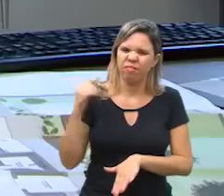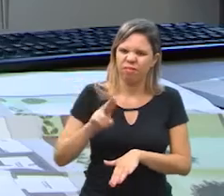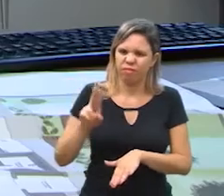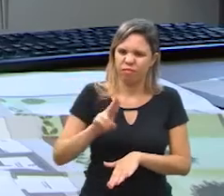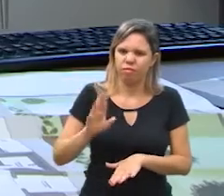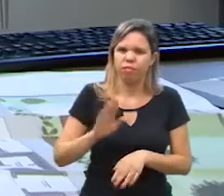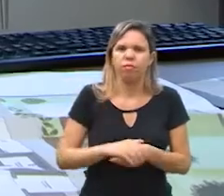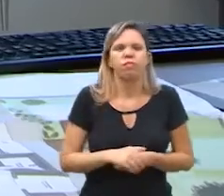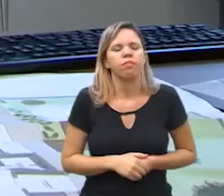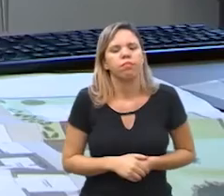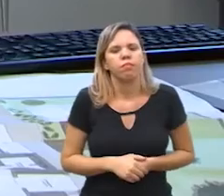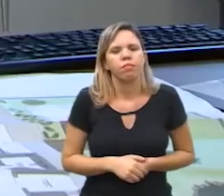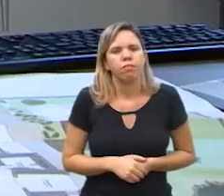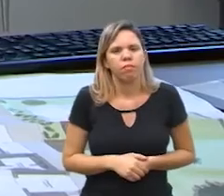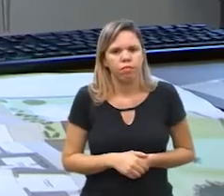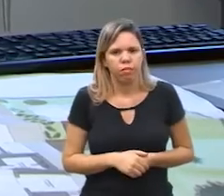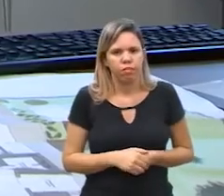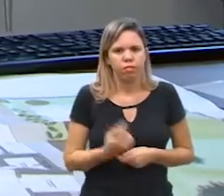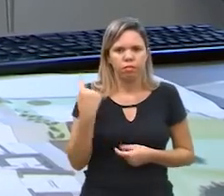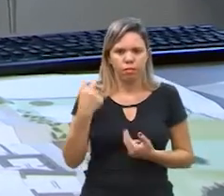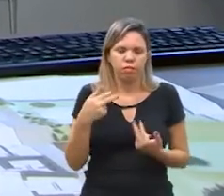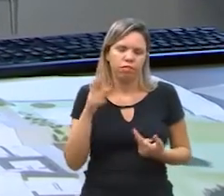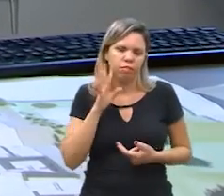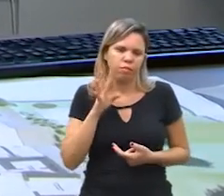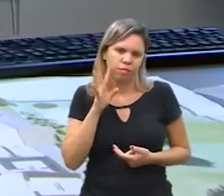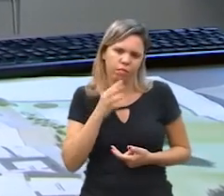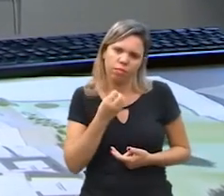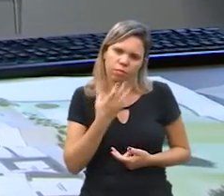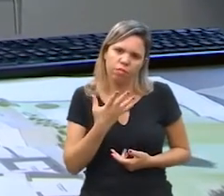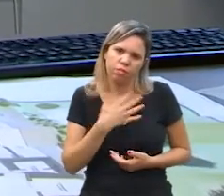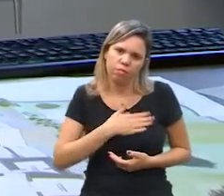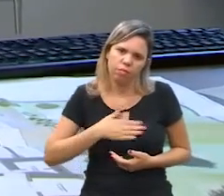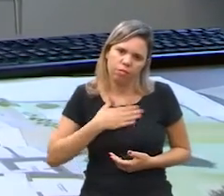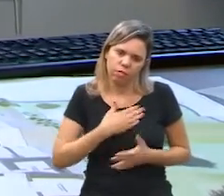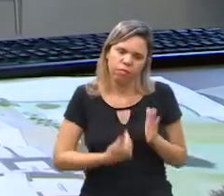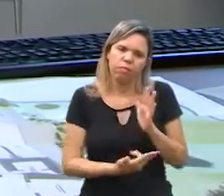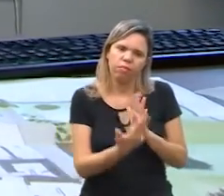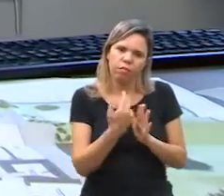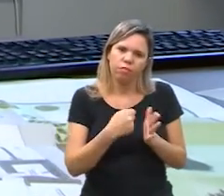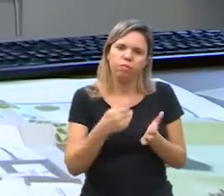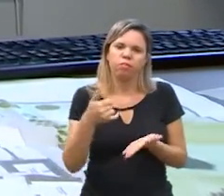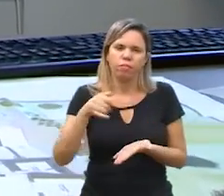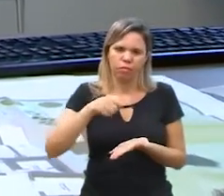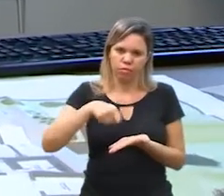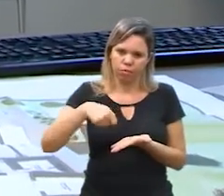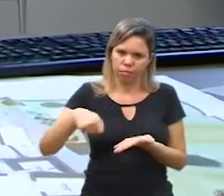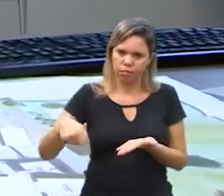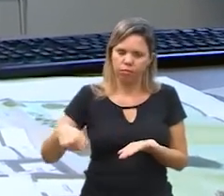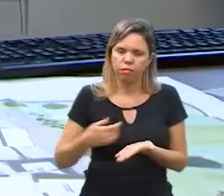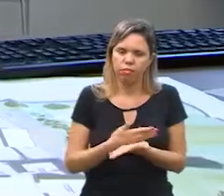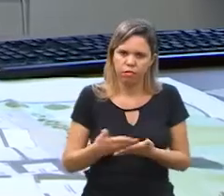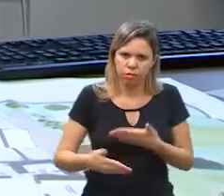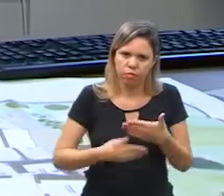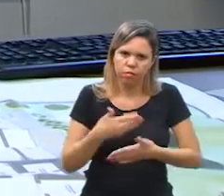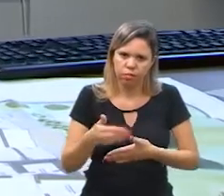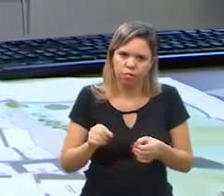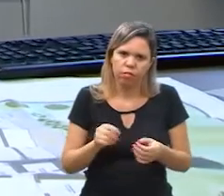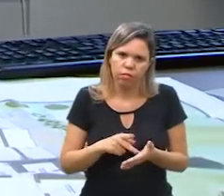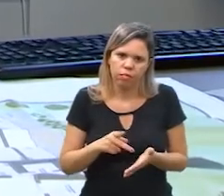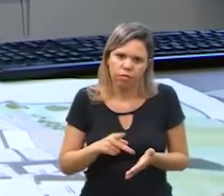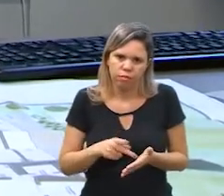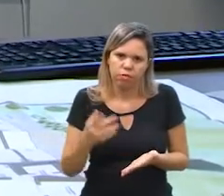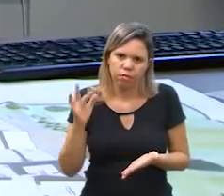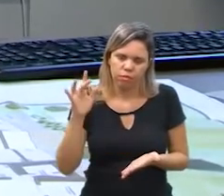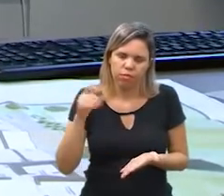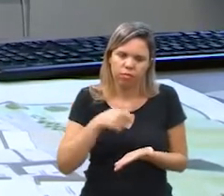passado. Foi uma coisa bem legal, foi uma coisa que quem gostava de desenhar à mão. Acho interessante você começar algum processo